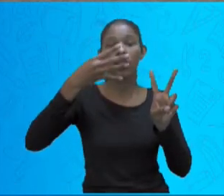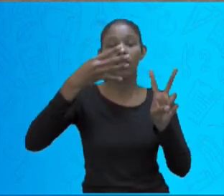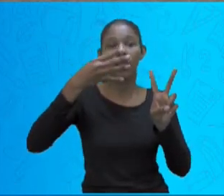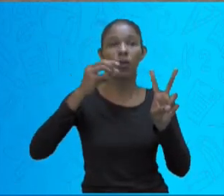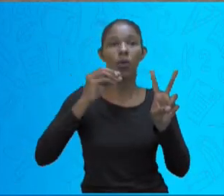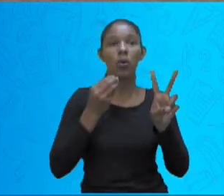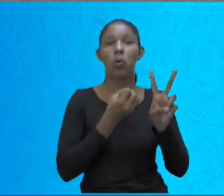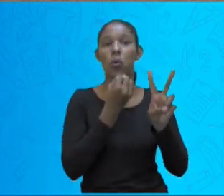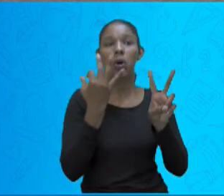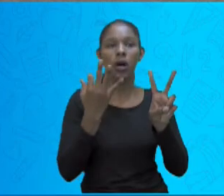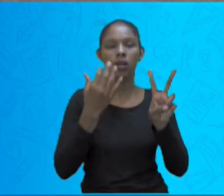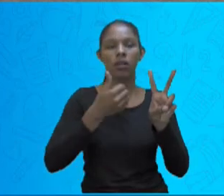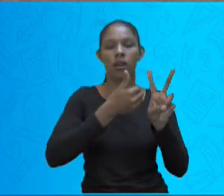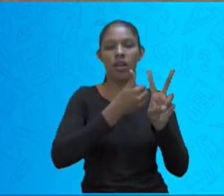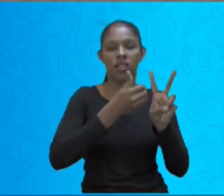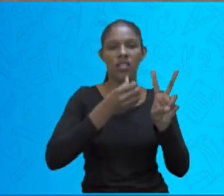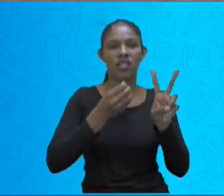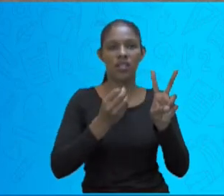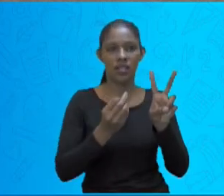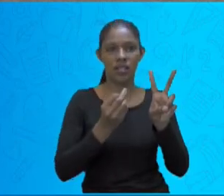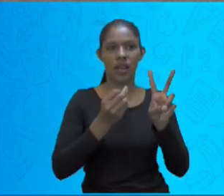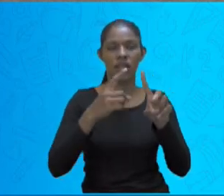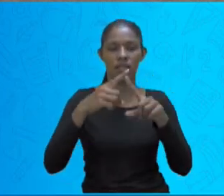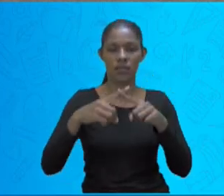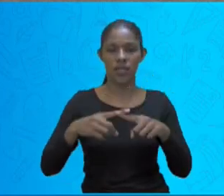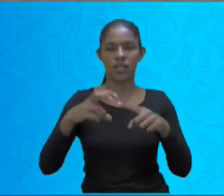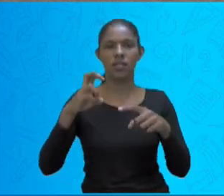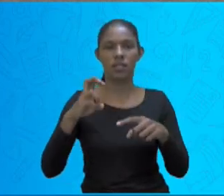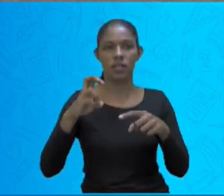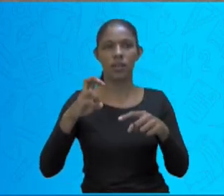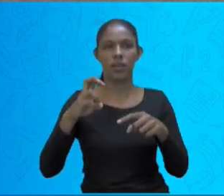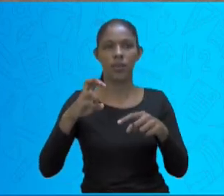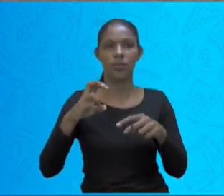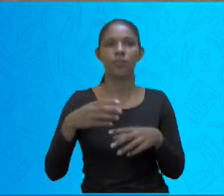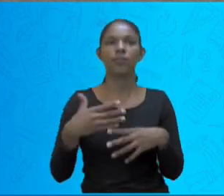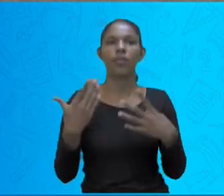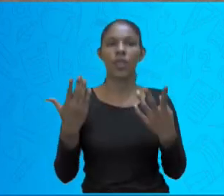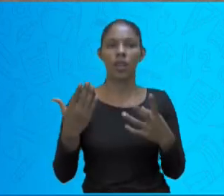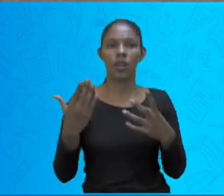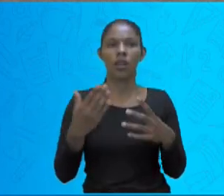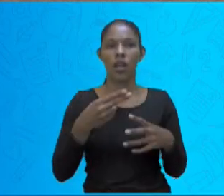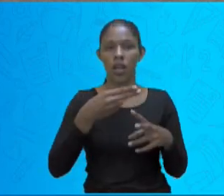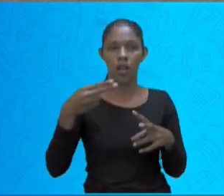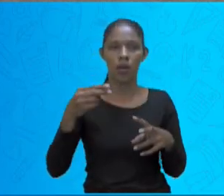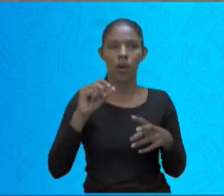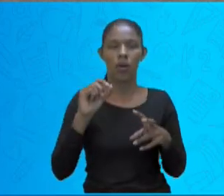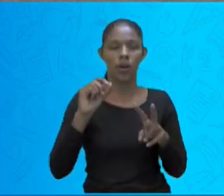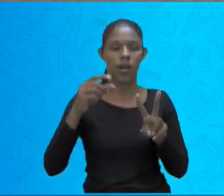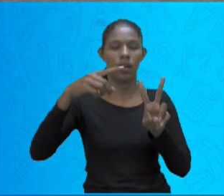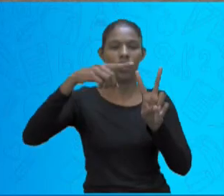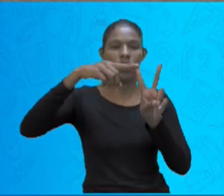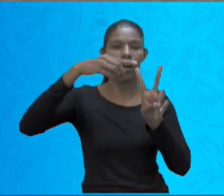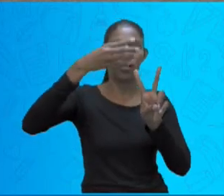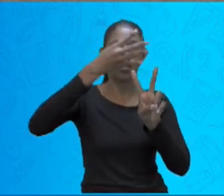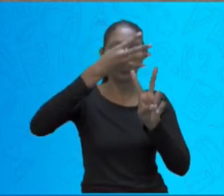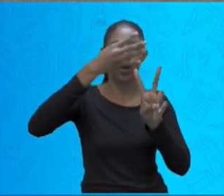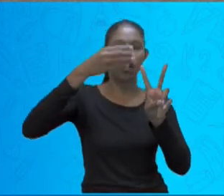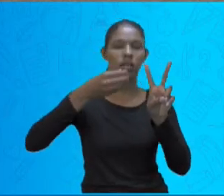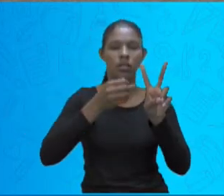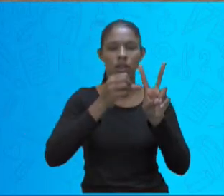de 16 vezes 5. 16 vezes 5, eu tenho 80. Raiz quarta de